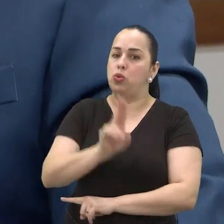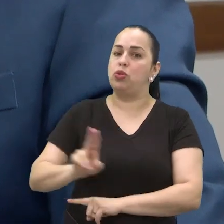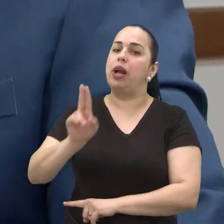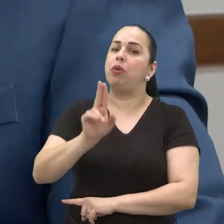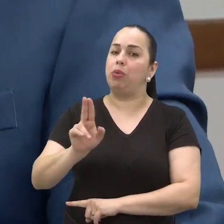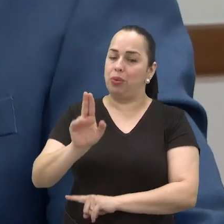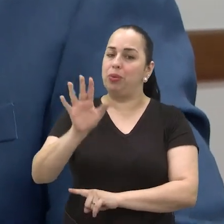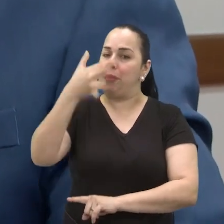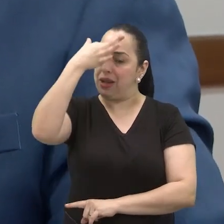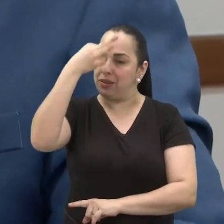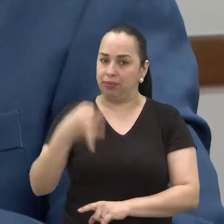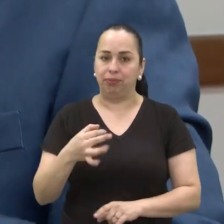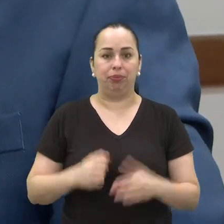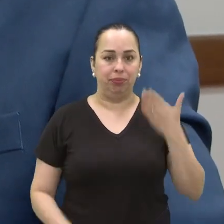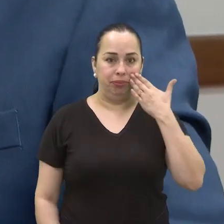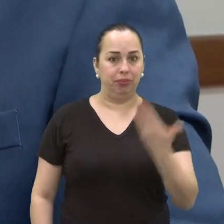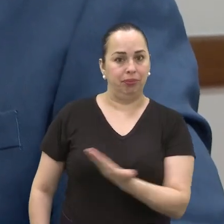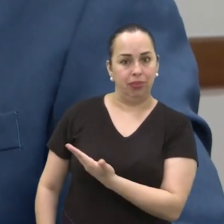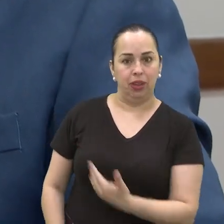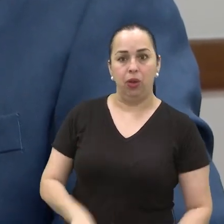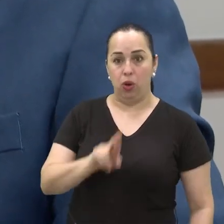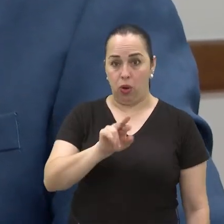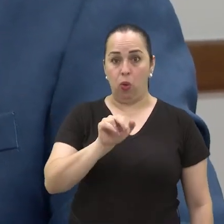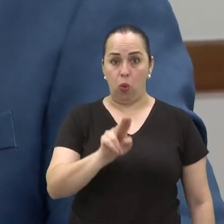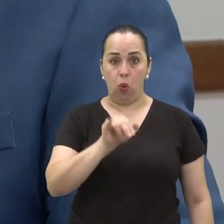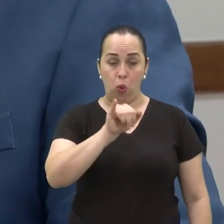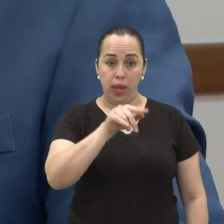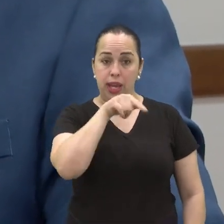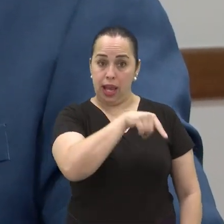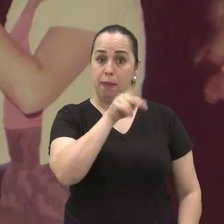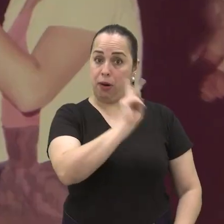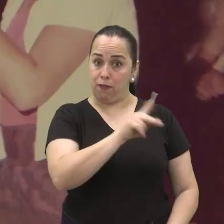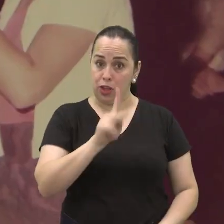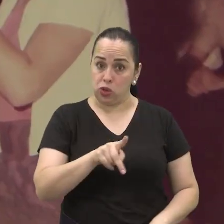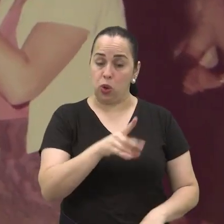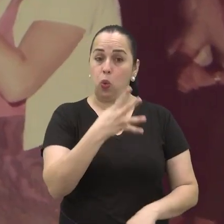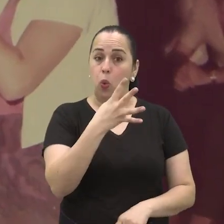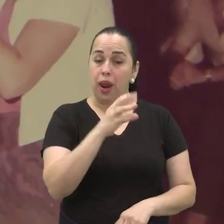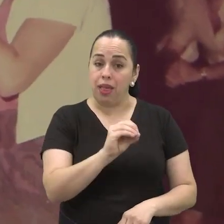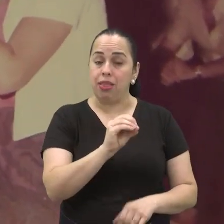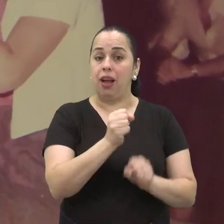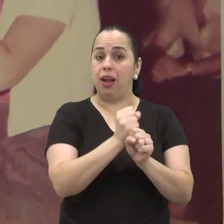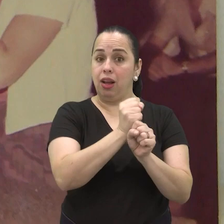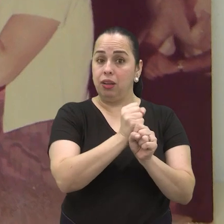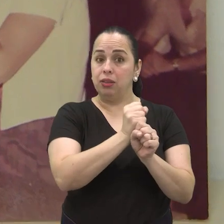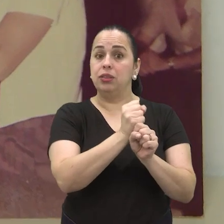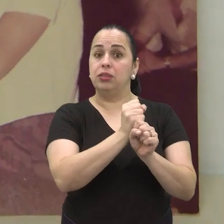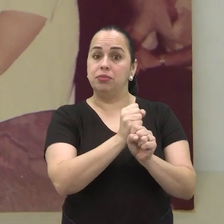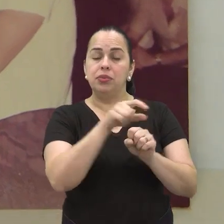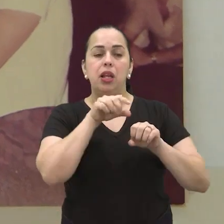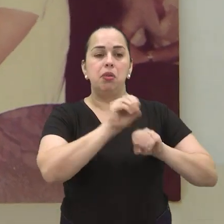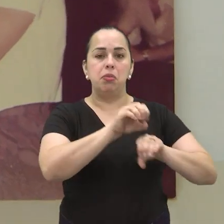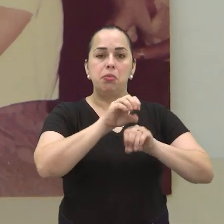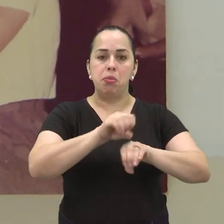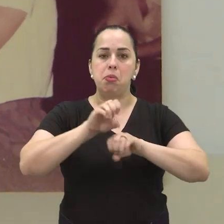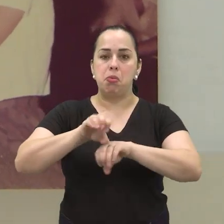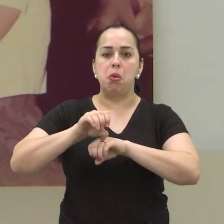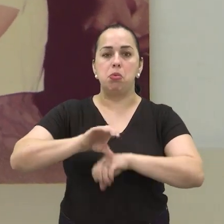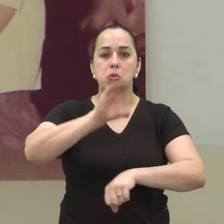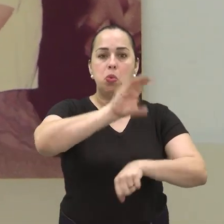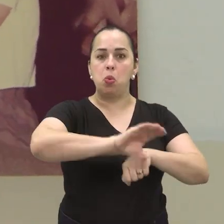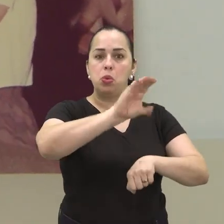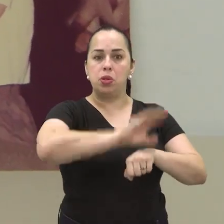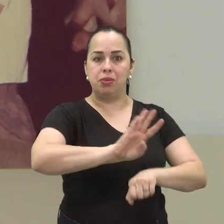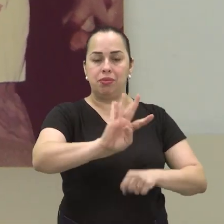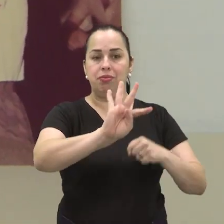viveu realidades diferentes durante os 40 anos como professor. Economista de formação, ensinou matérias exatas e